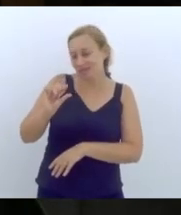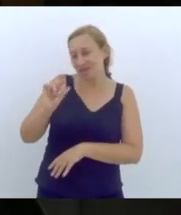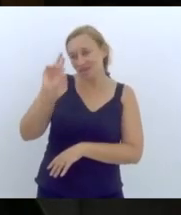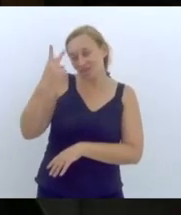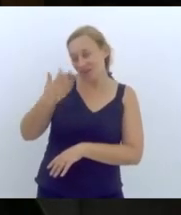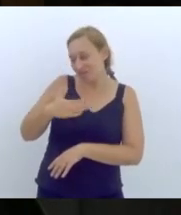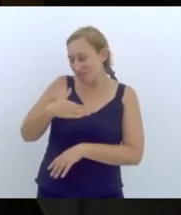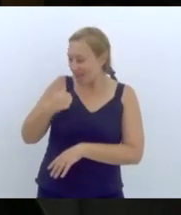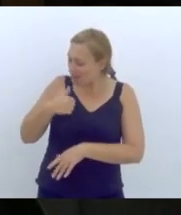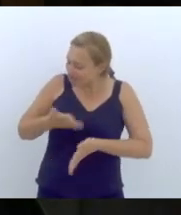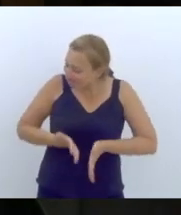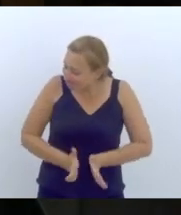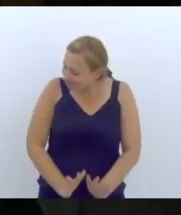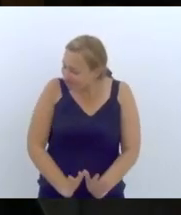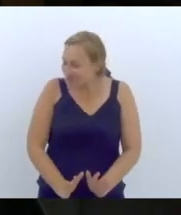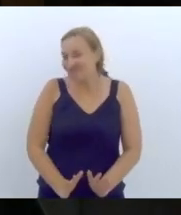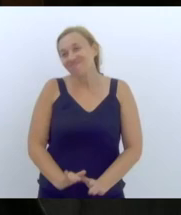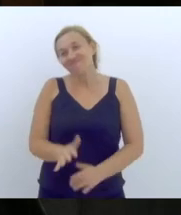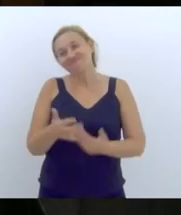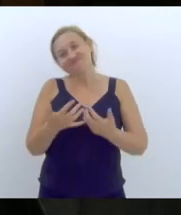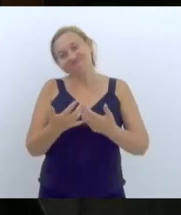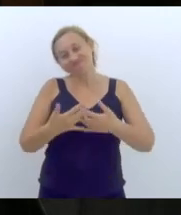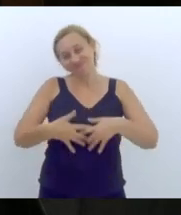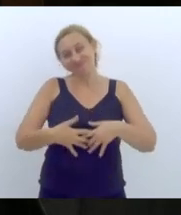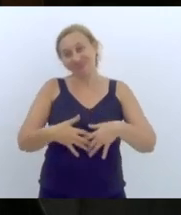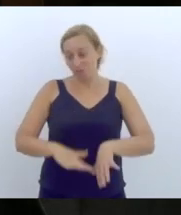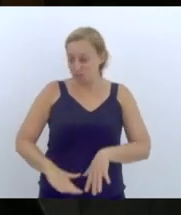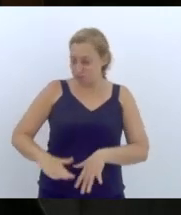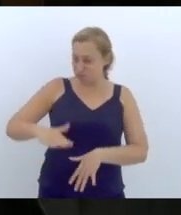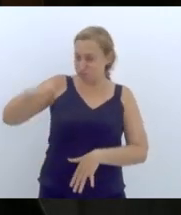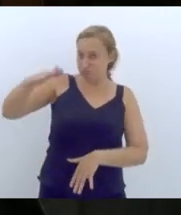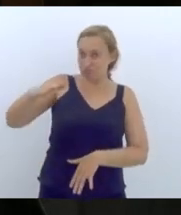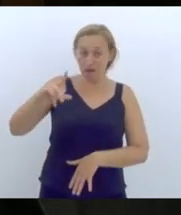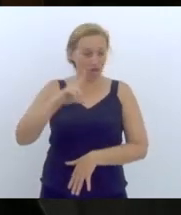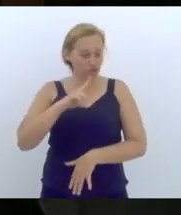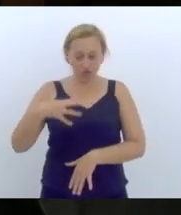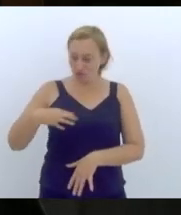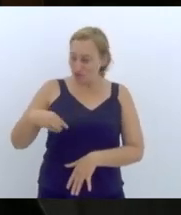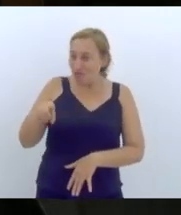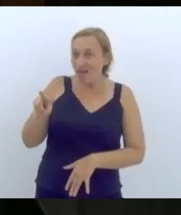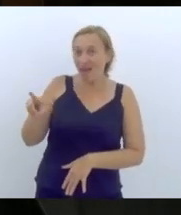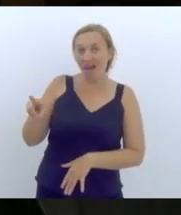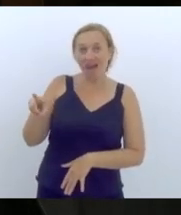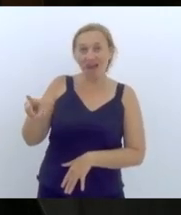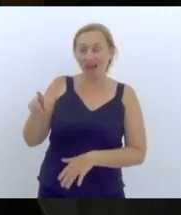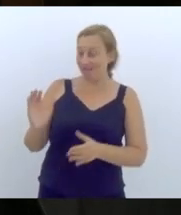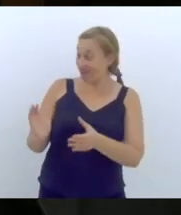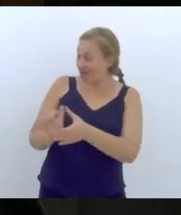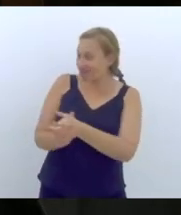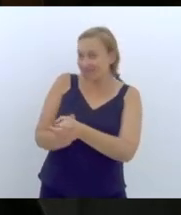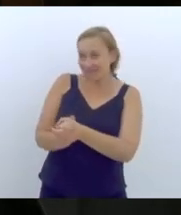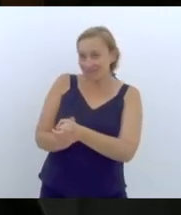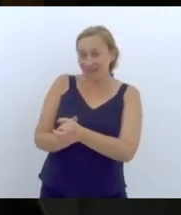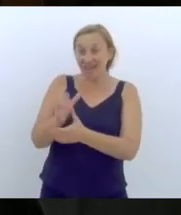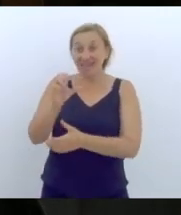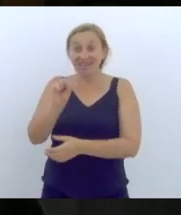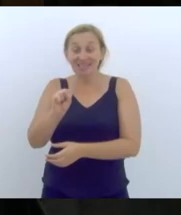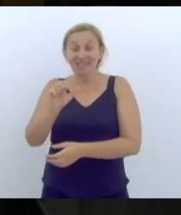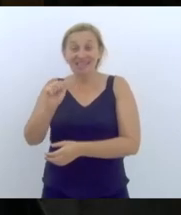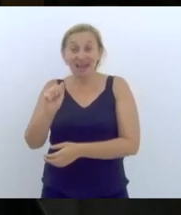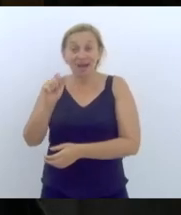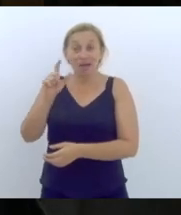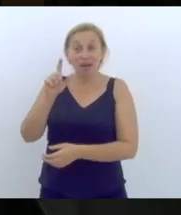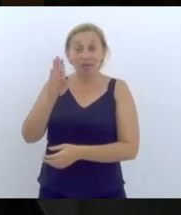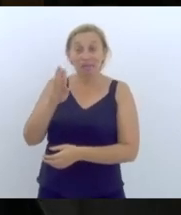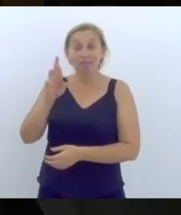sou nascido e criado em Petrópolis. É, lá eu tive meus filhos, casei com a minha esposa Sabrina